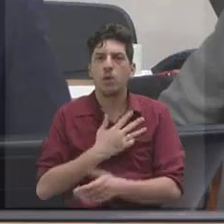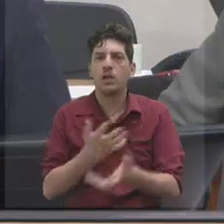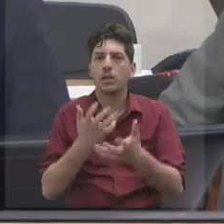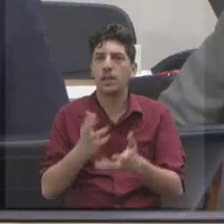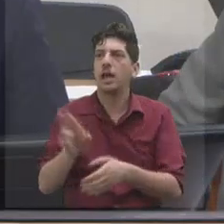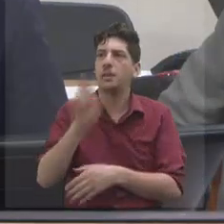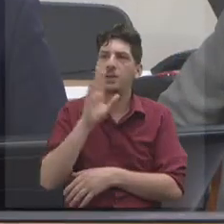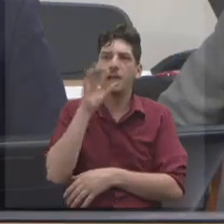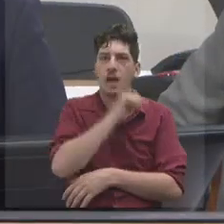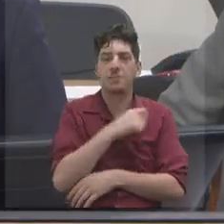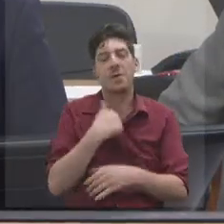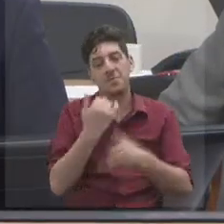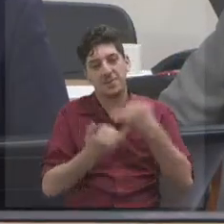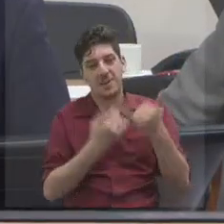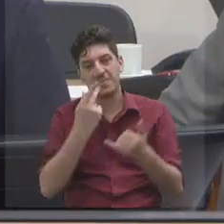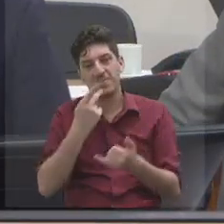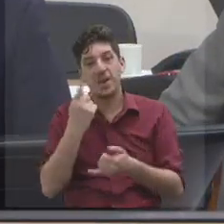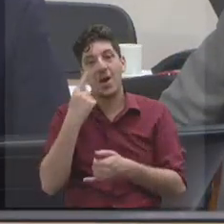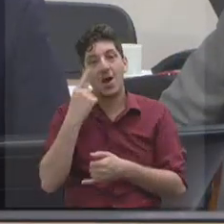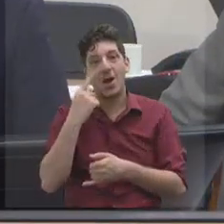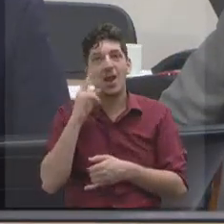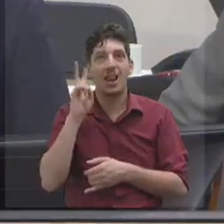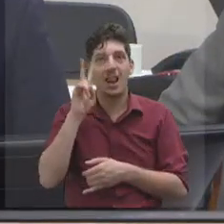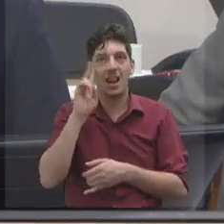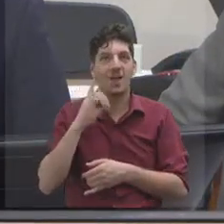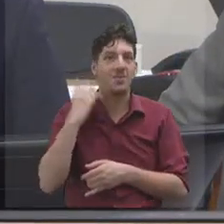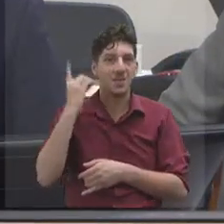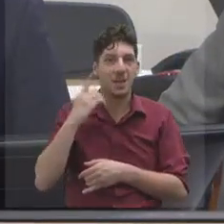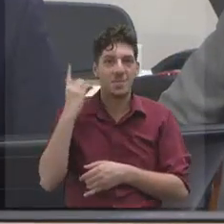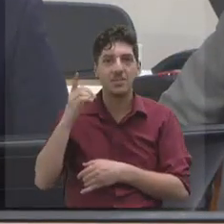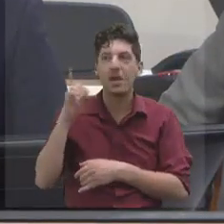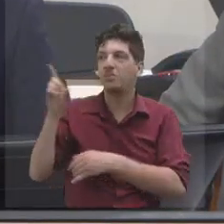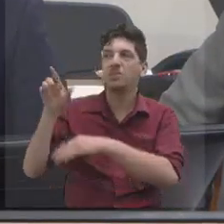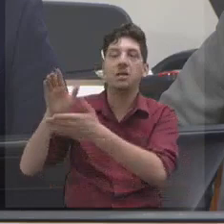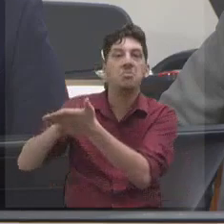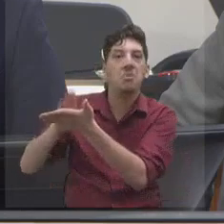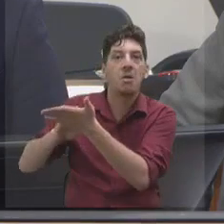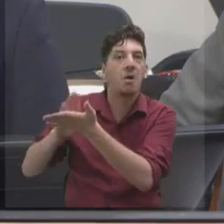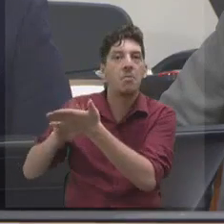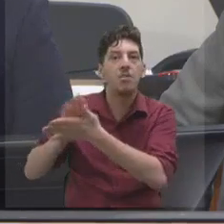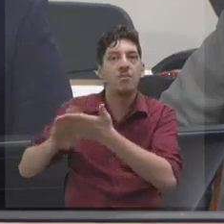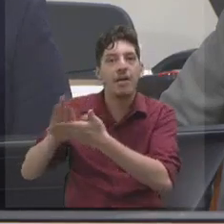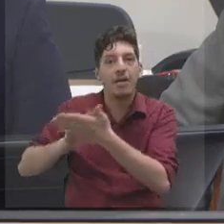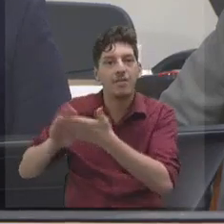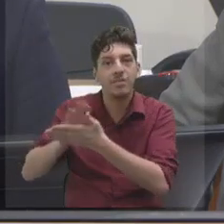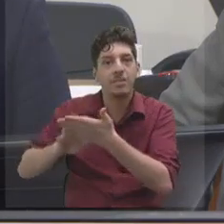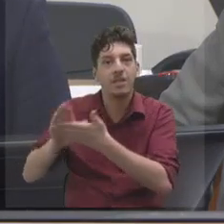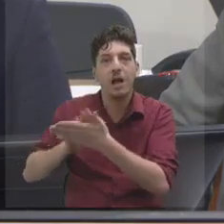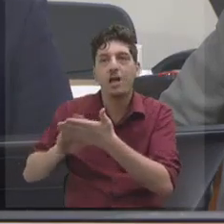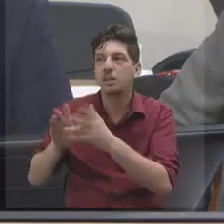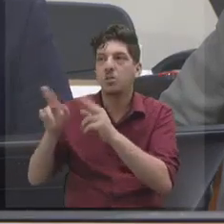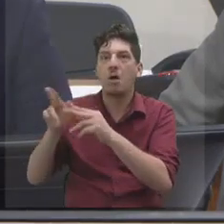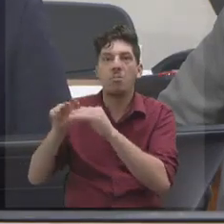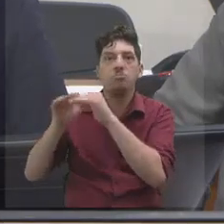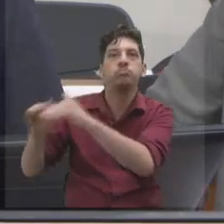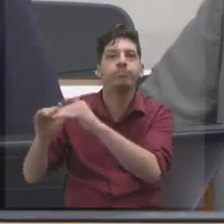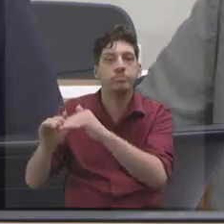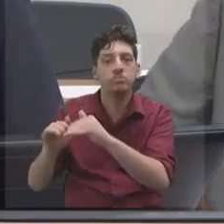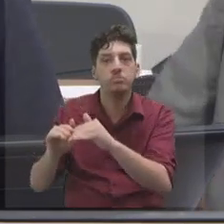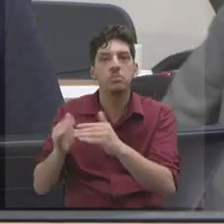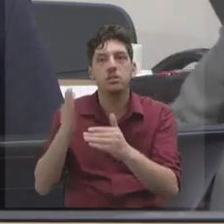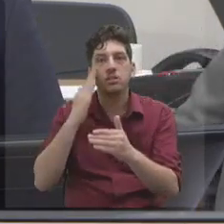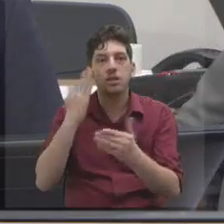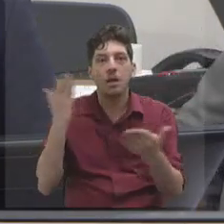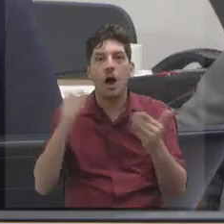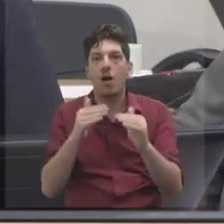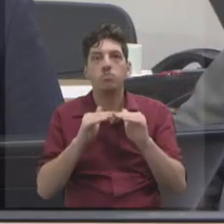Cleitinho na época era Deputado não cobrava o governo federal que é o qual o seu apoiou na mesma veemência que se dessa manutenção das estradas